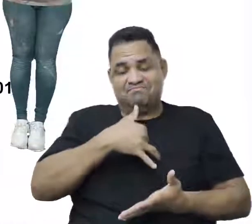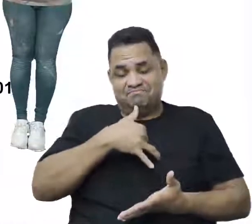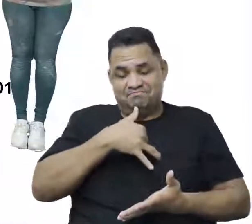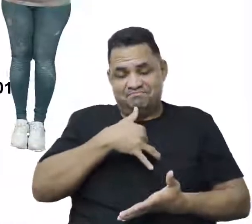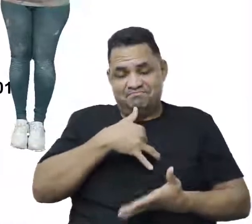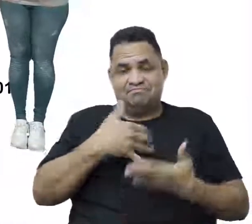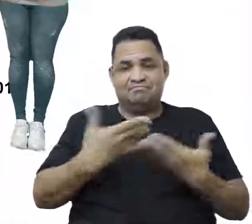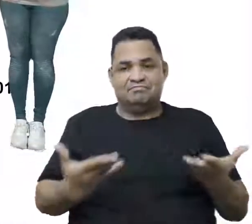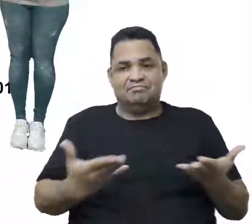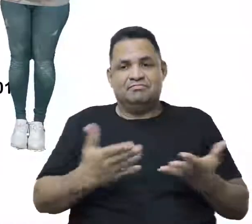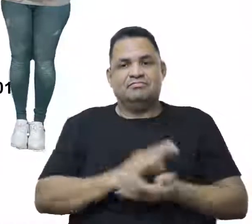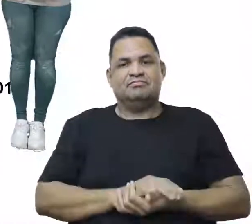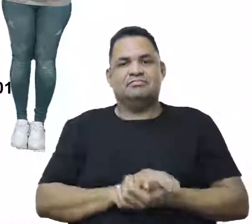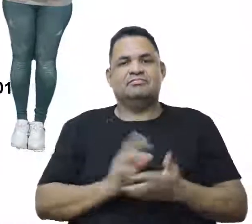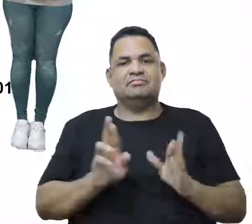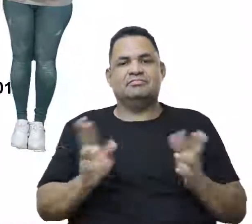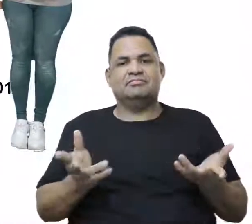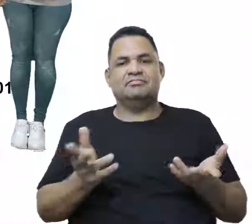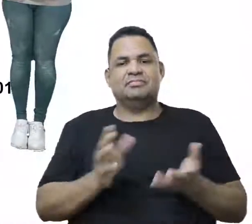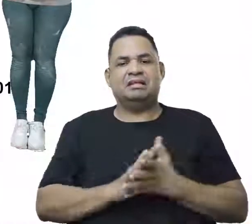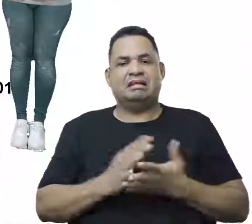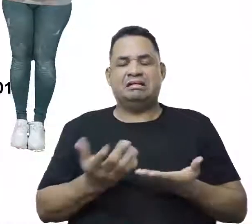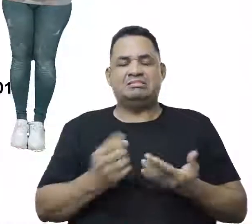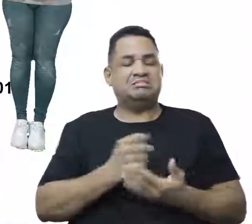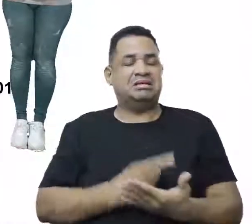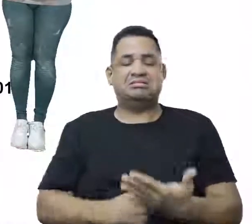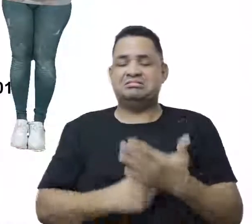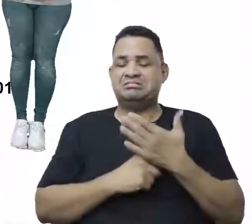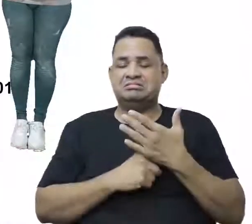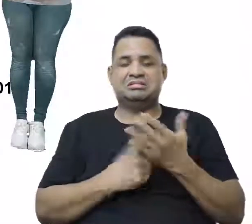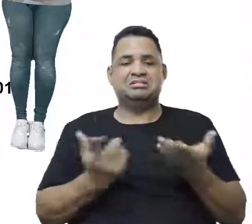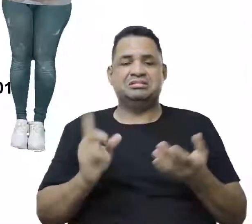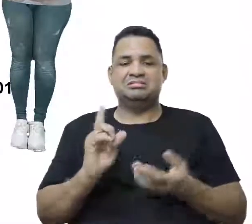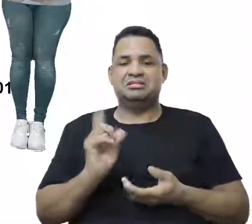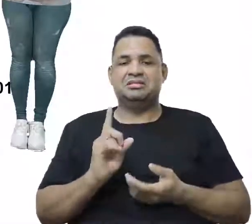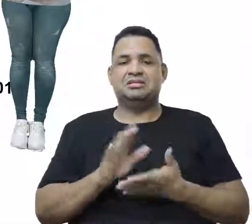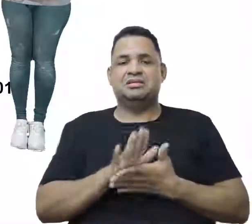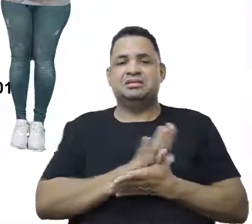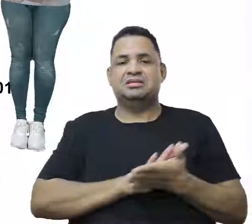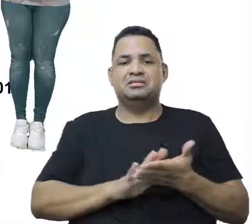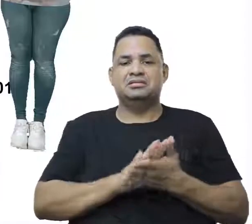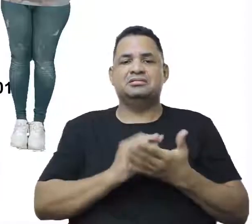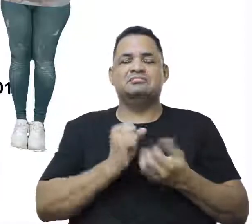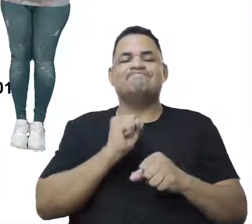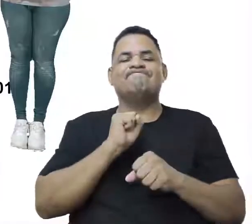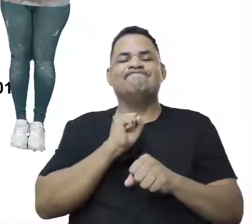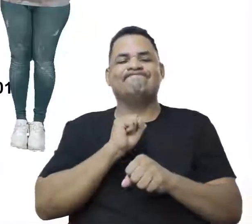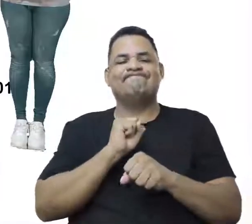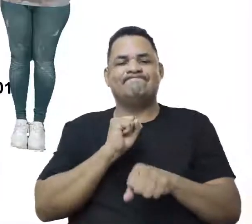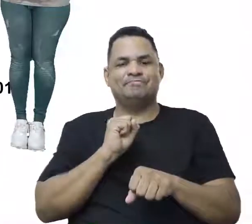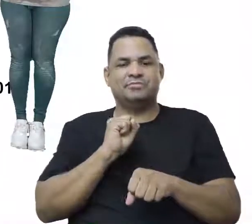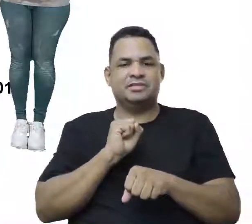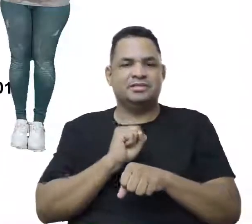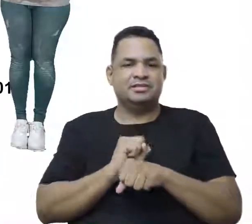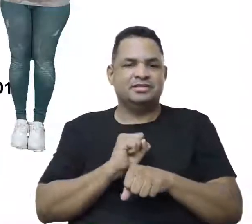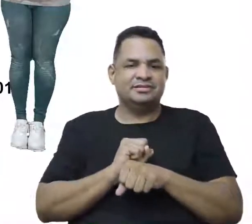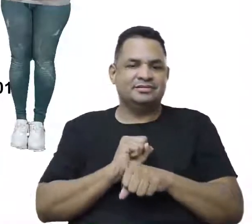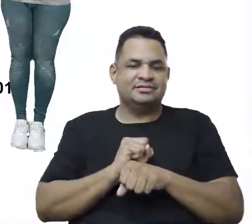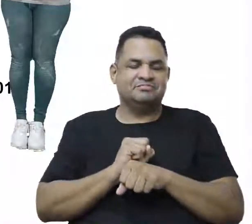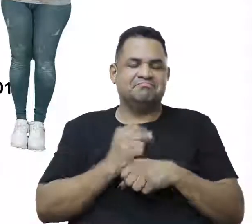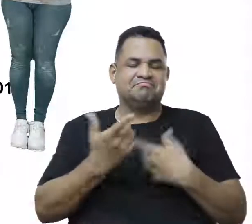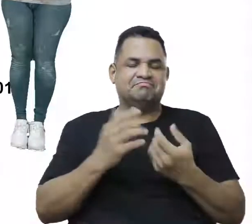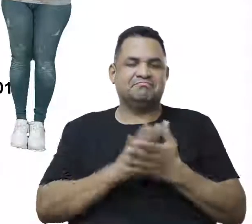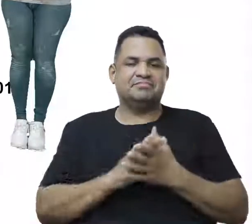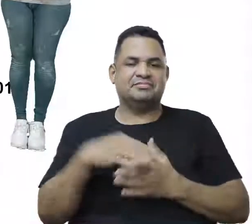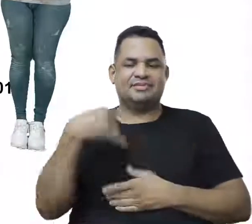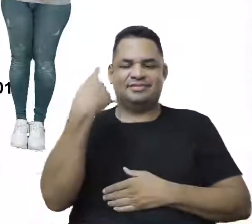de indiferença, tipo, isso não está me acrescentando em nada. Eu espero, sinceramente, que a sua carinha seja carinha de feliz na aula,